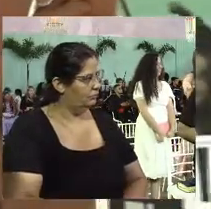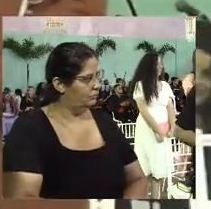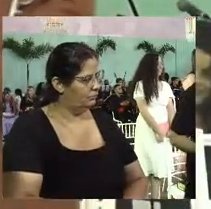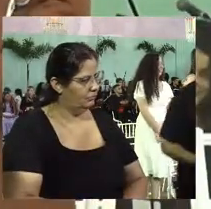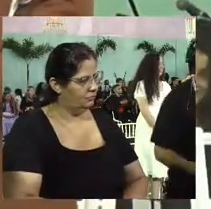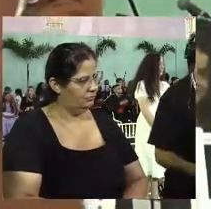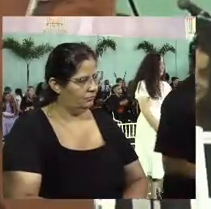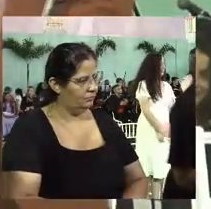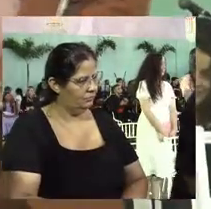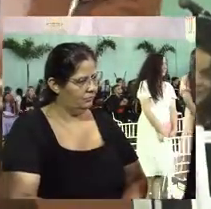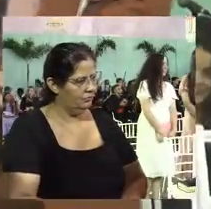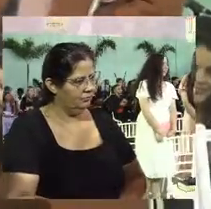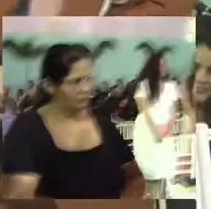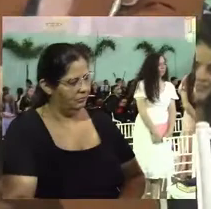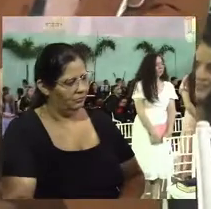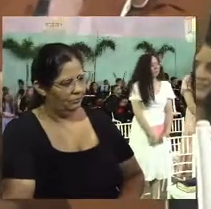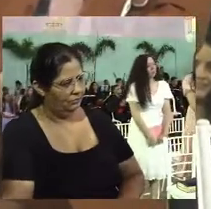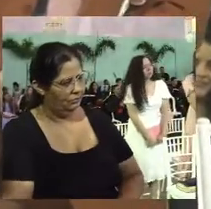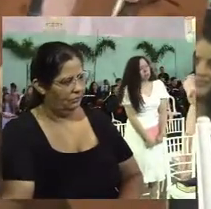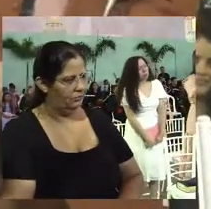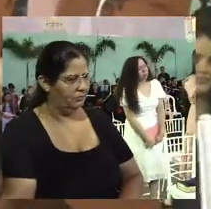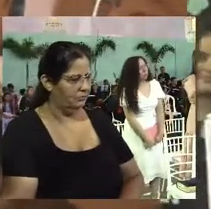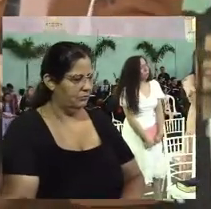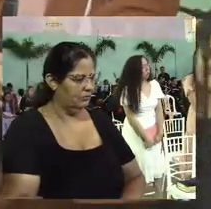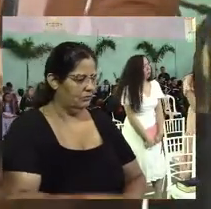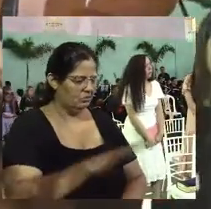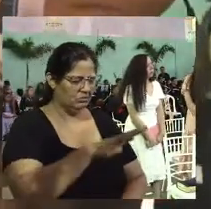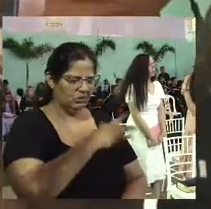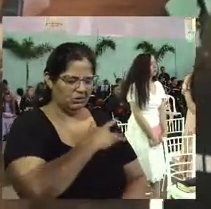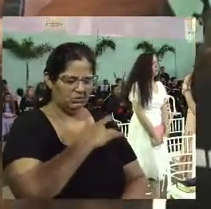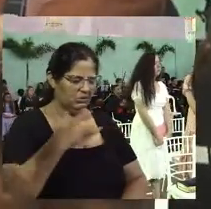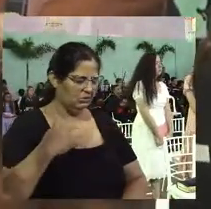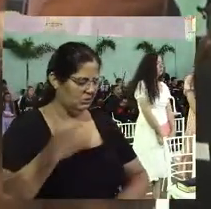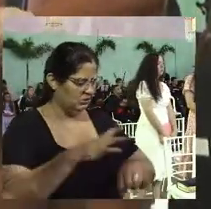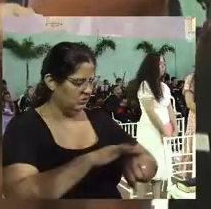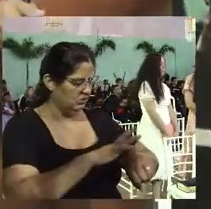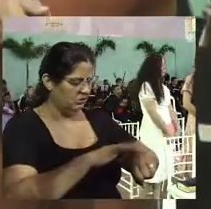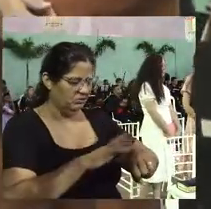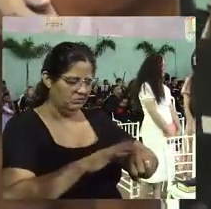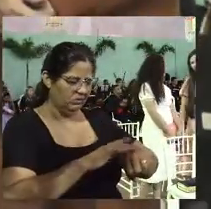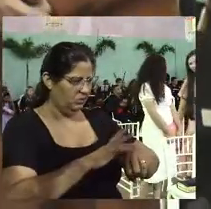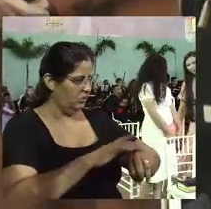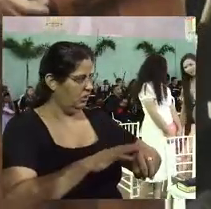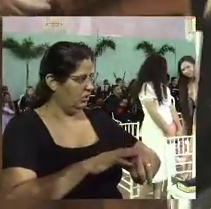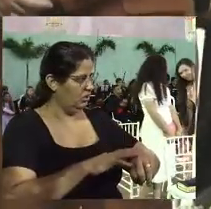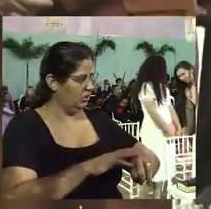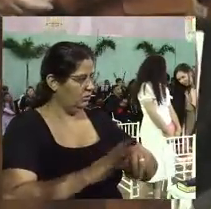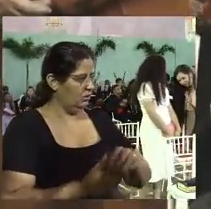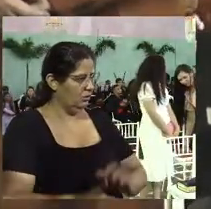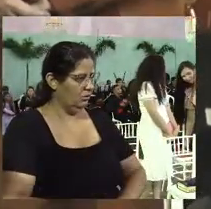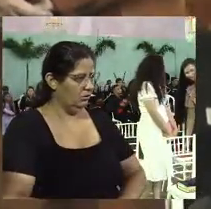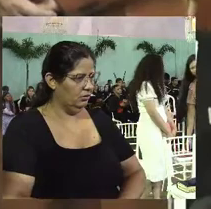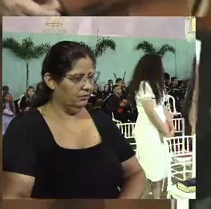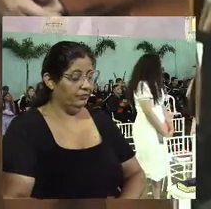já deixa ela aqui para a gente orar Amém eu quero convidar vocês que estão enfermos miopia glaucoma